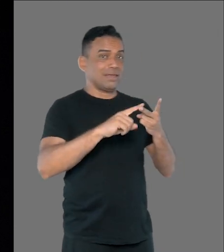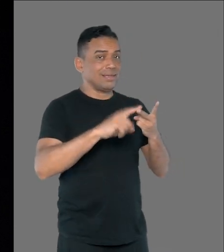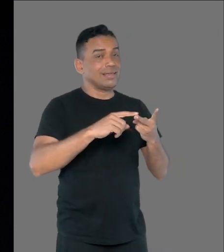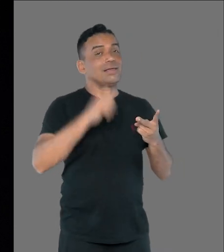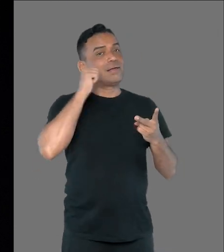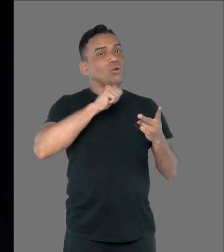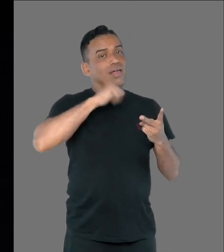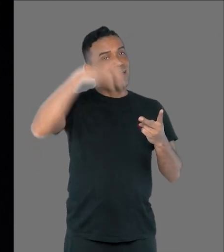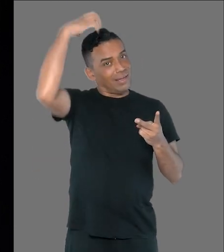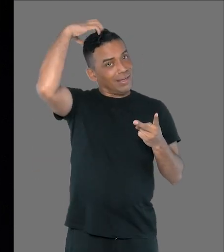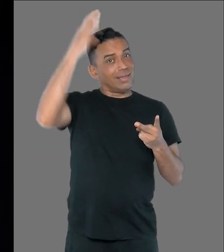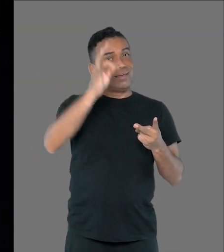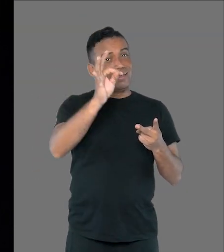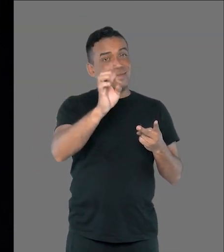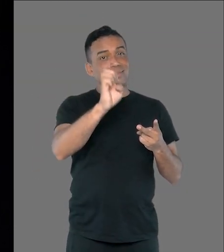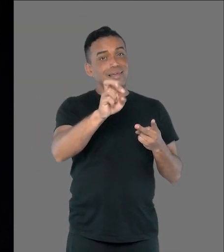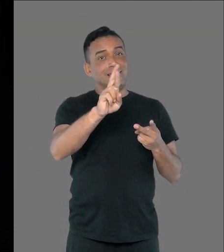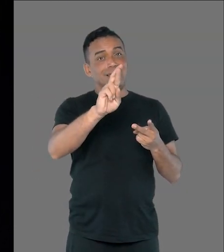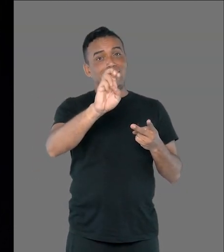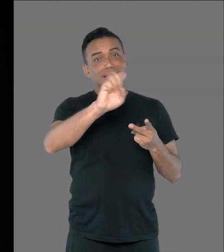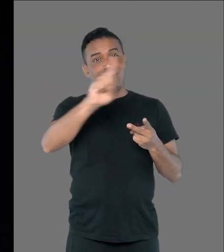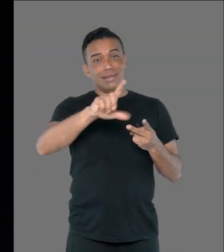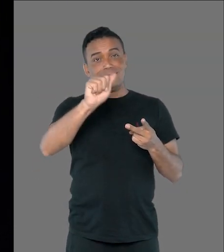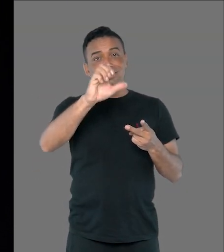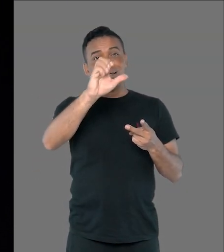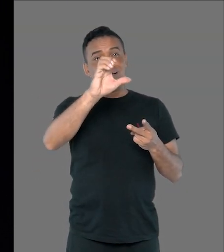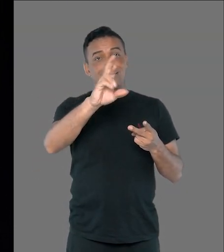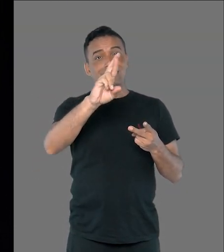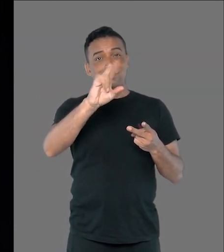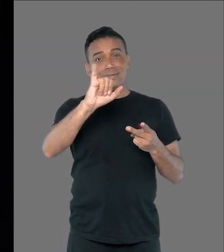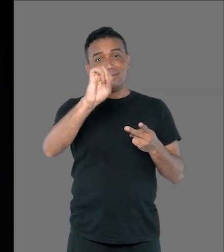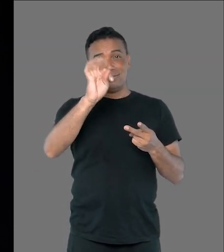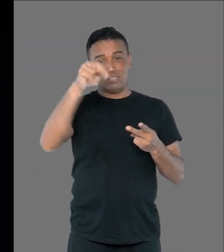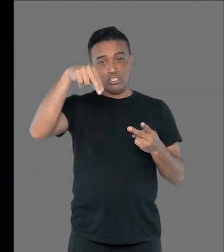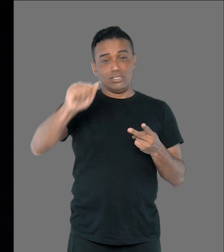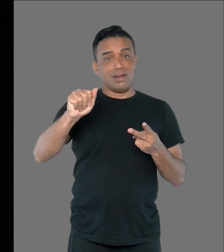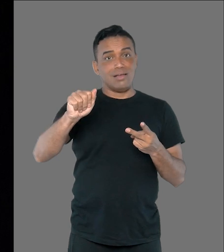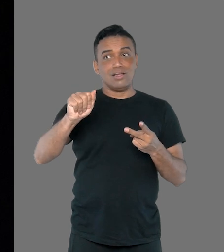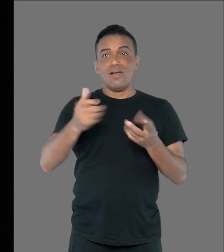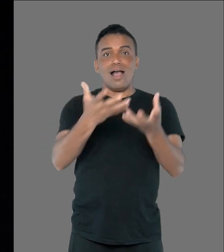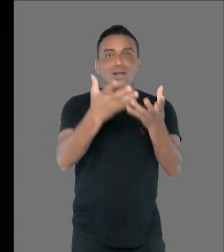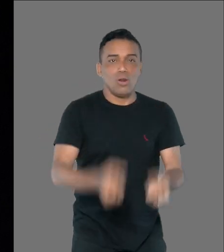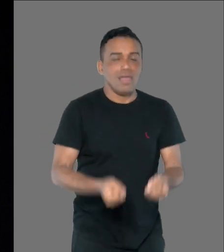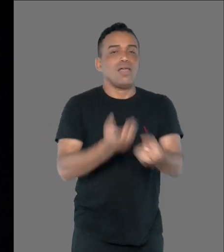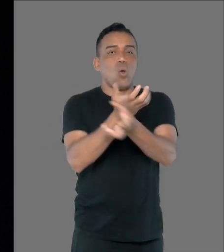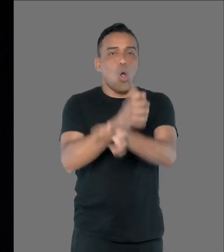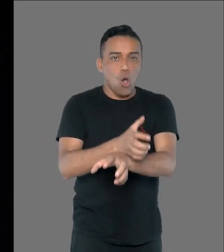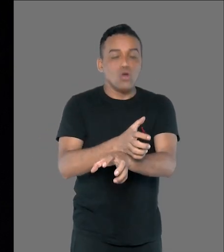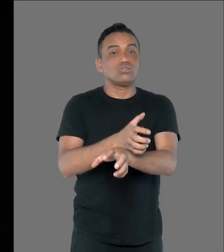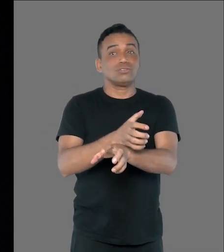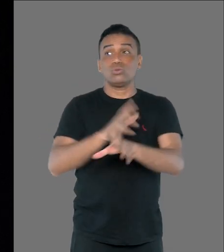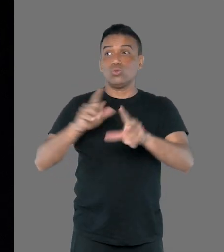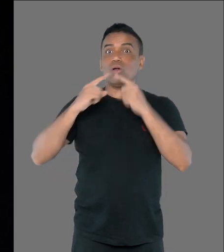receber finalmente a República, vai acolher os despojos da família imperial, né? Ele é aclamado